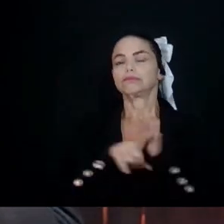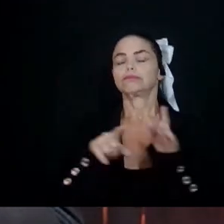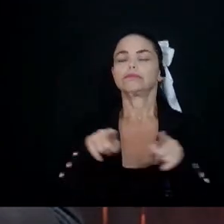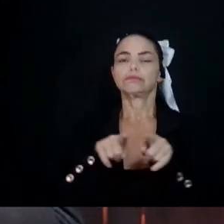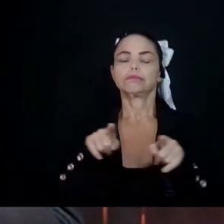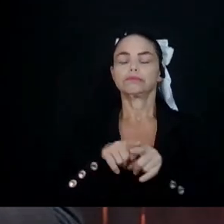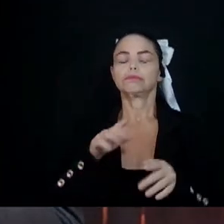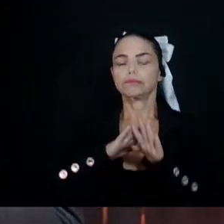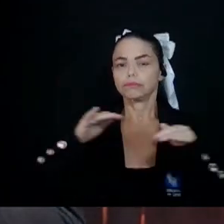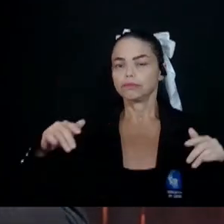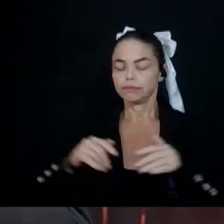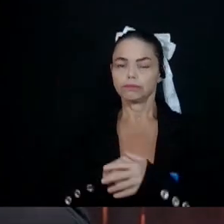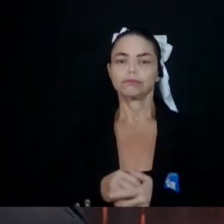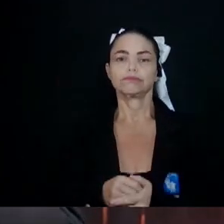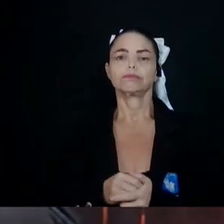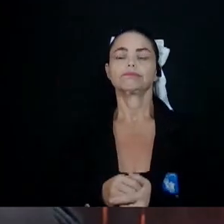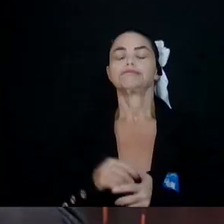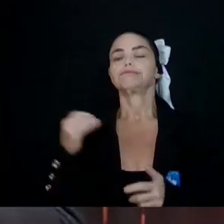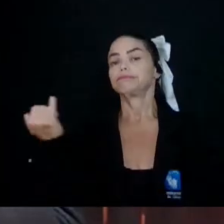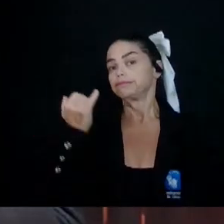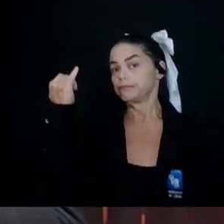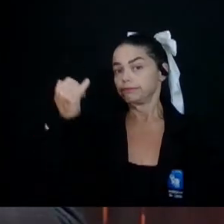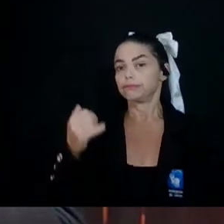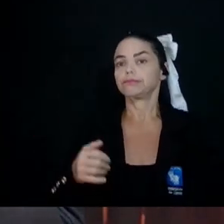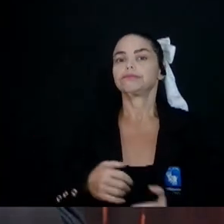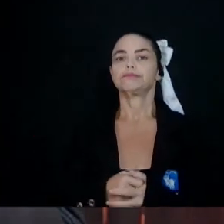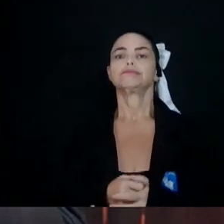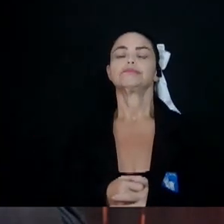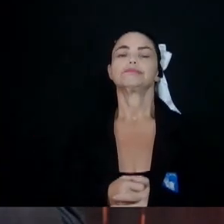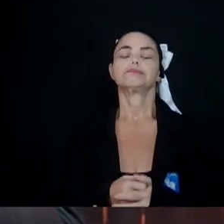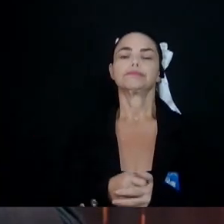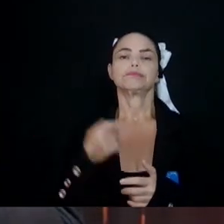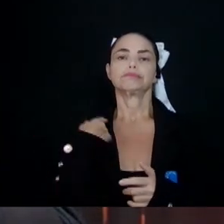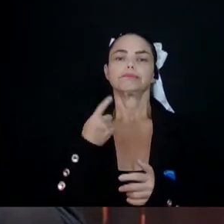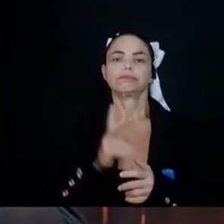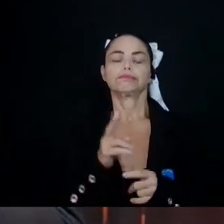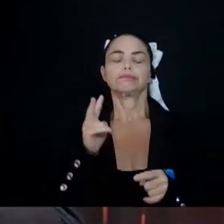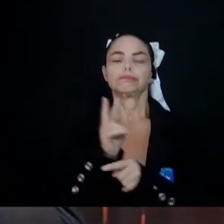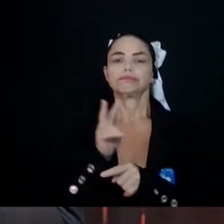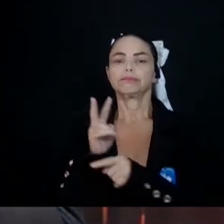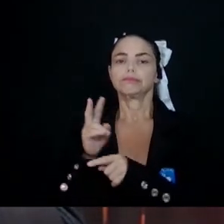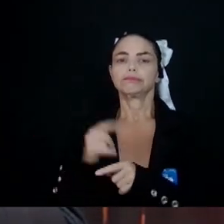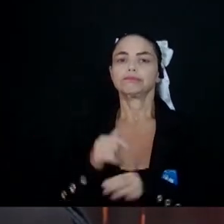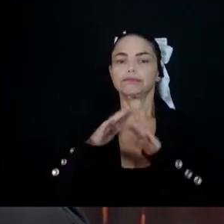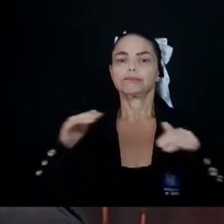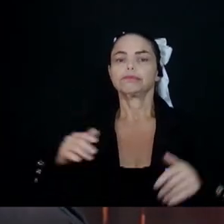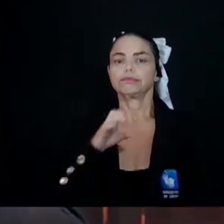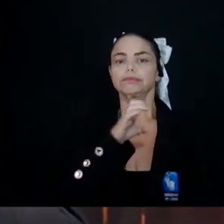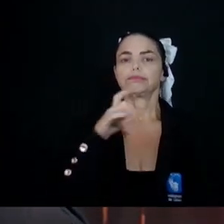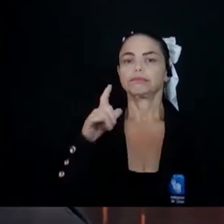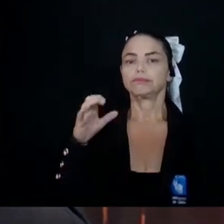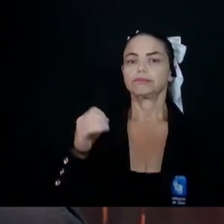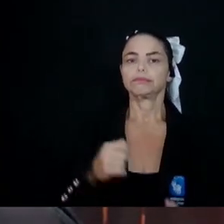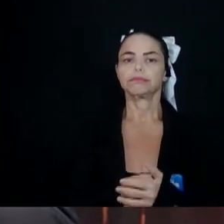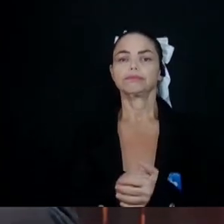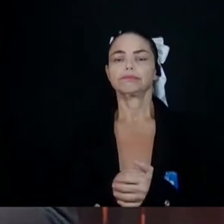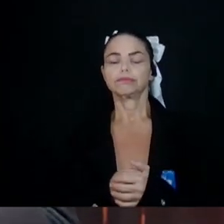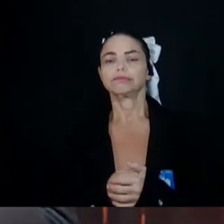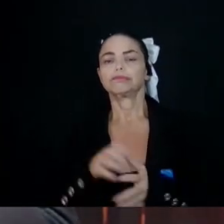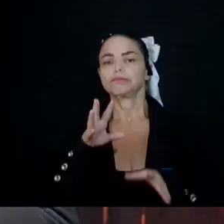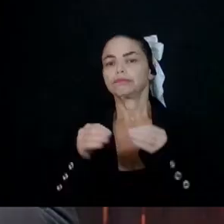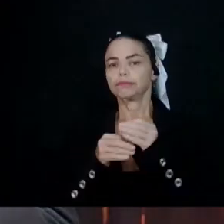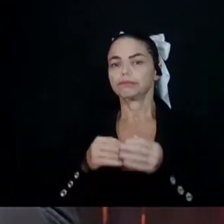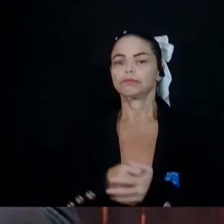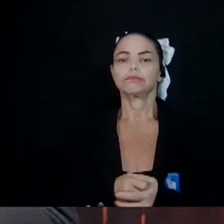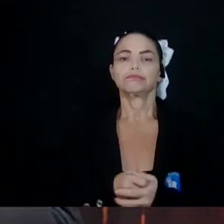E acho que o mais importante, nesse ponto de vista da proteção das crianças, é que o ECA digital, que complementa,